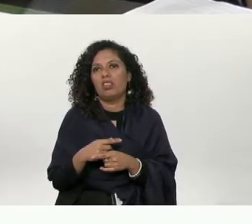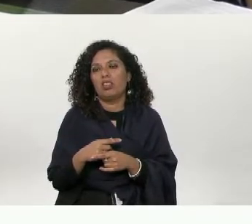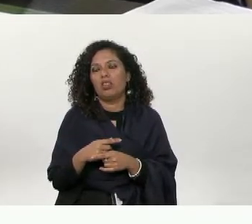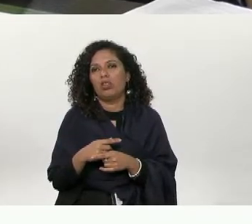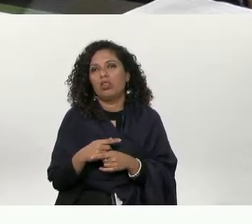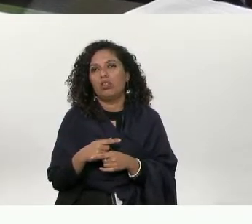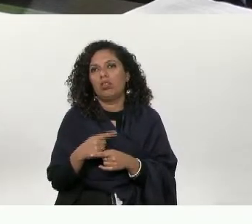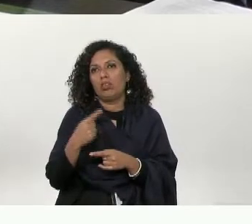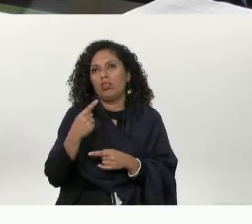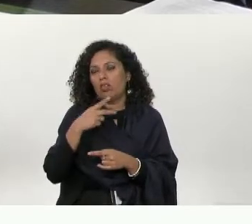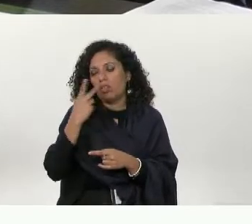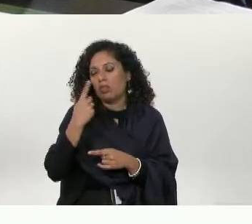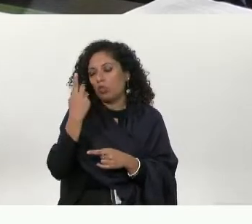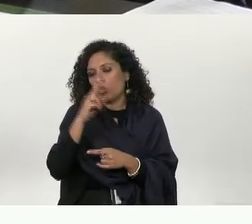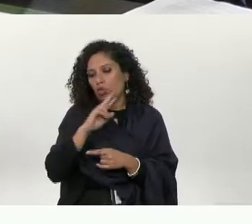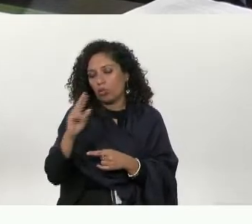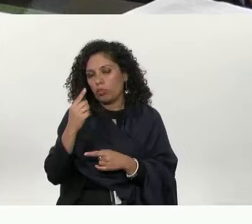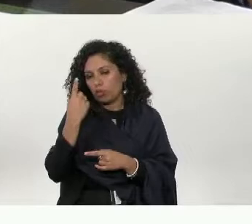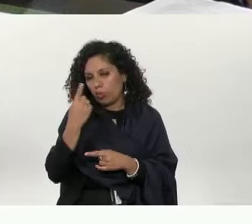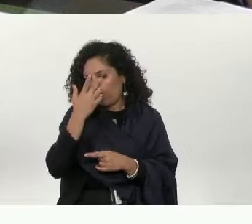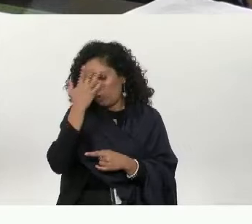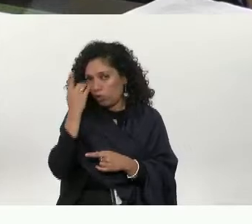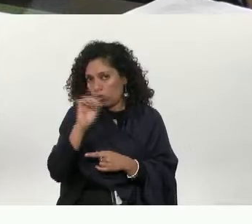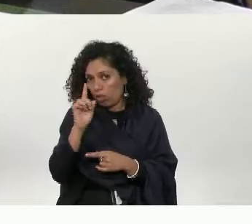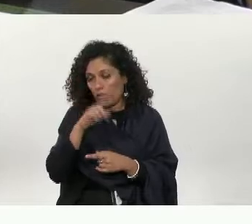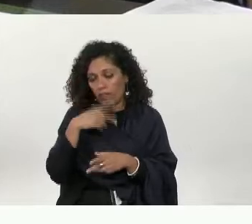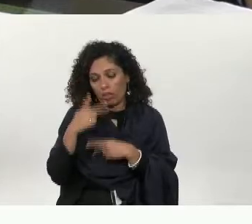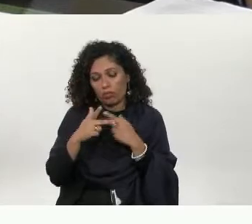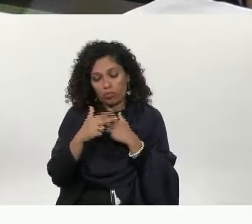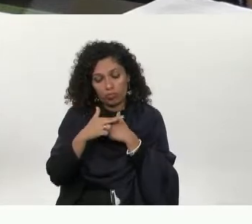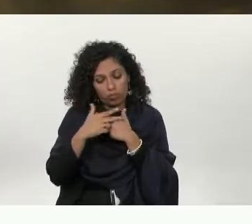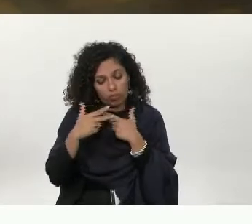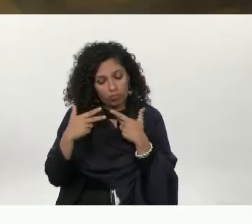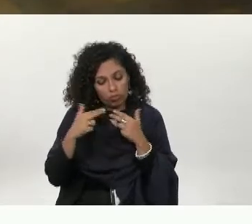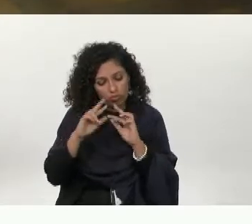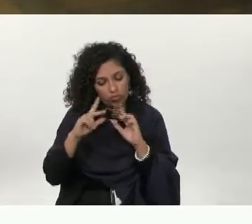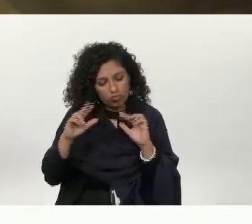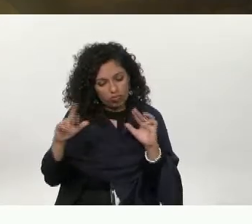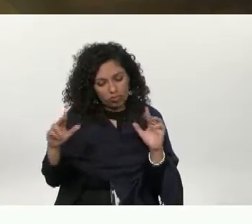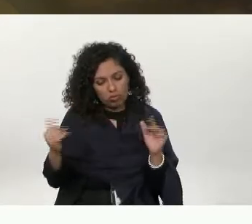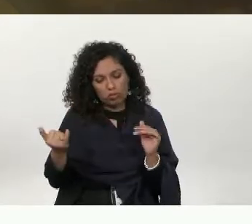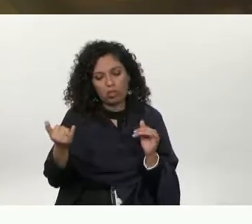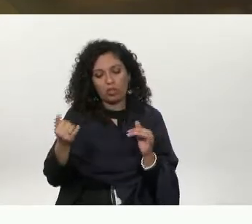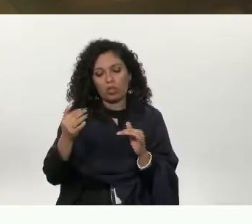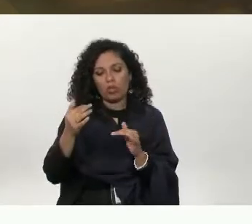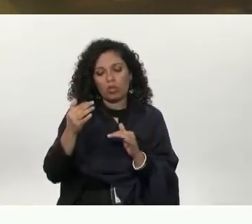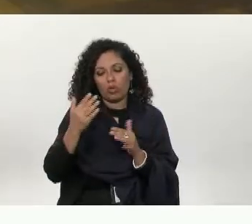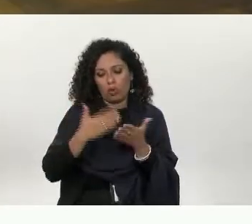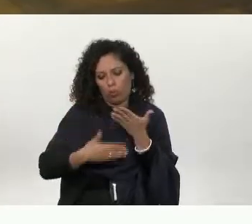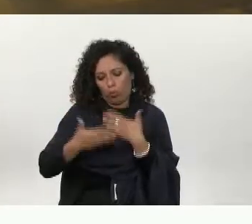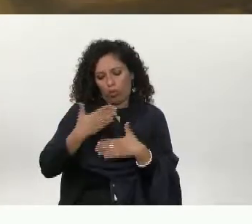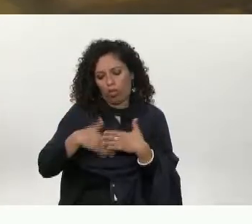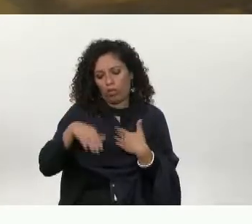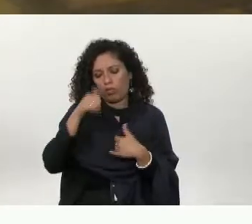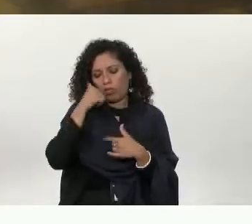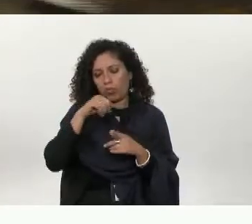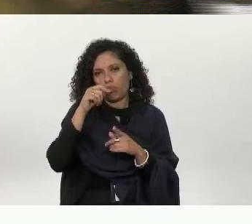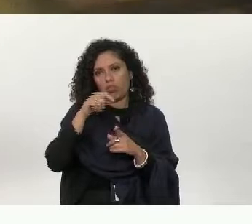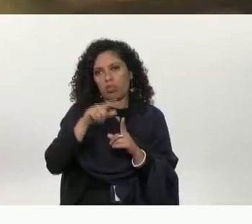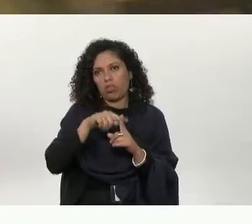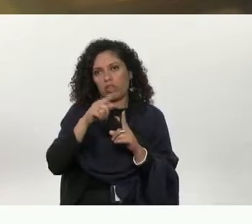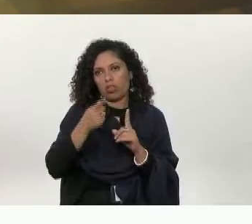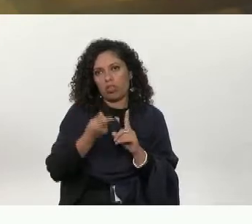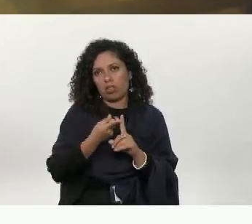especificamente um funcionário, mas diziam de vários, que o tratamento com as gestantes não